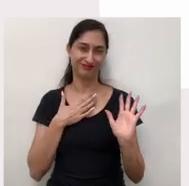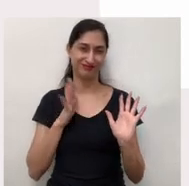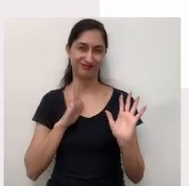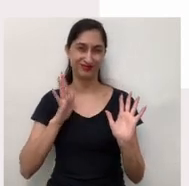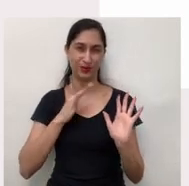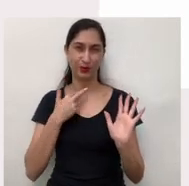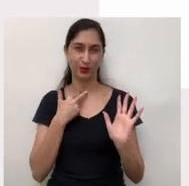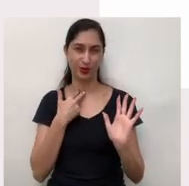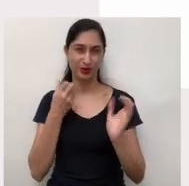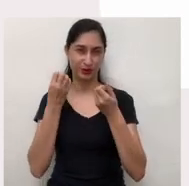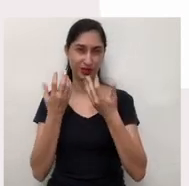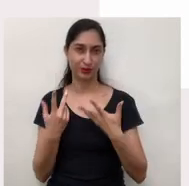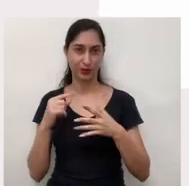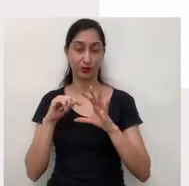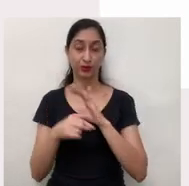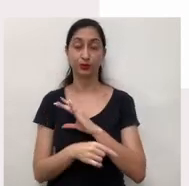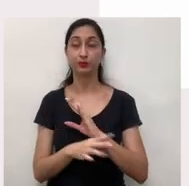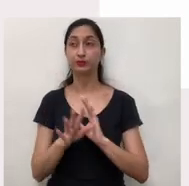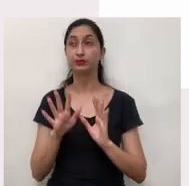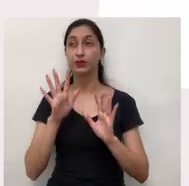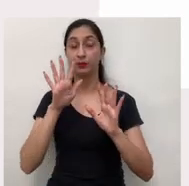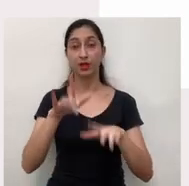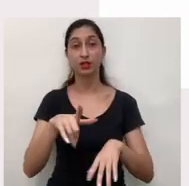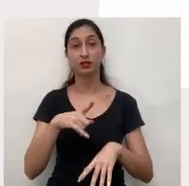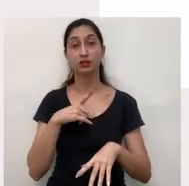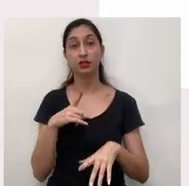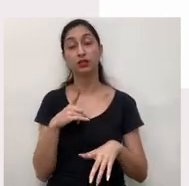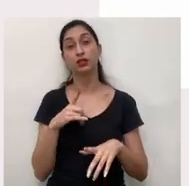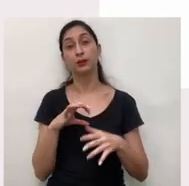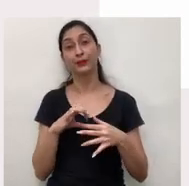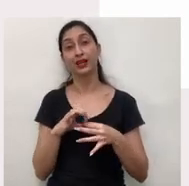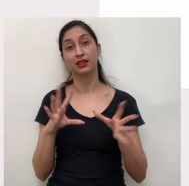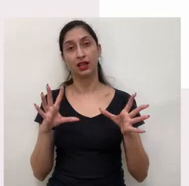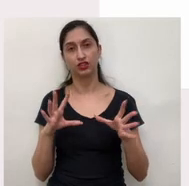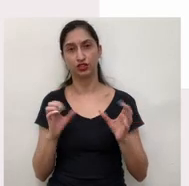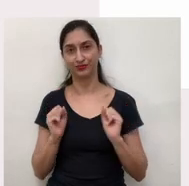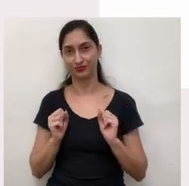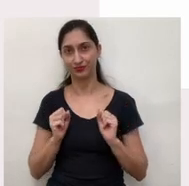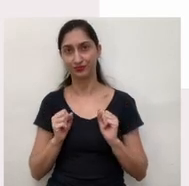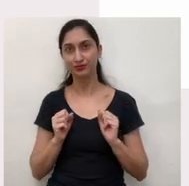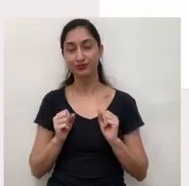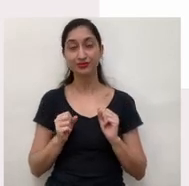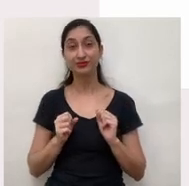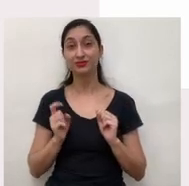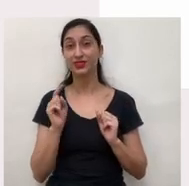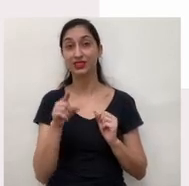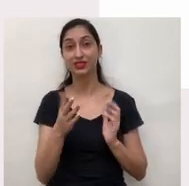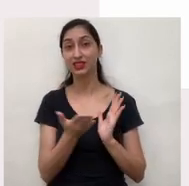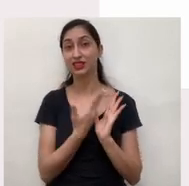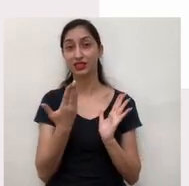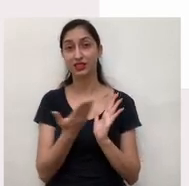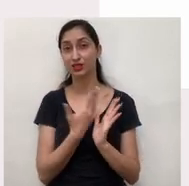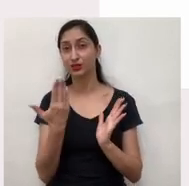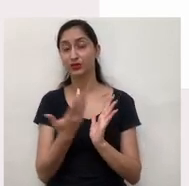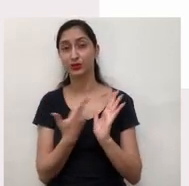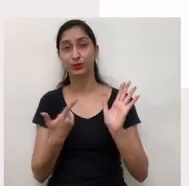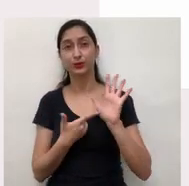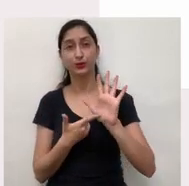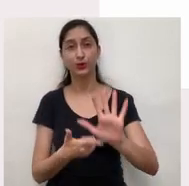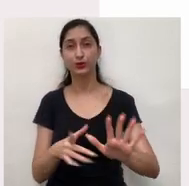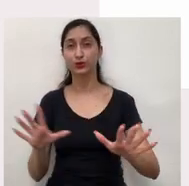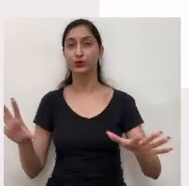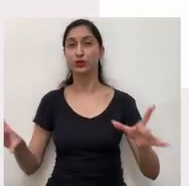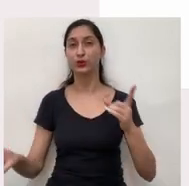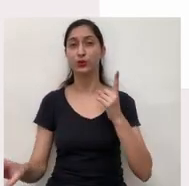dessa vez. Mas houve uma liberdade, assim, o livro é um encontro mesmo, assim, né, de